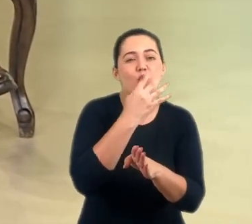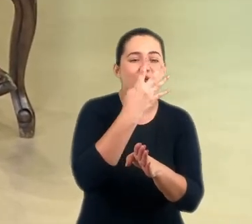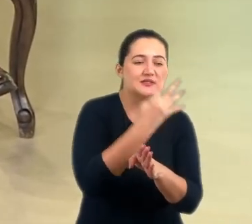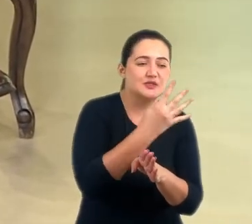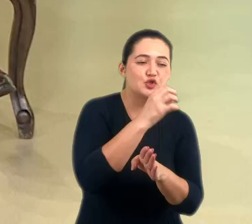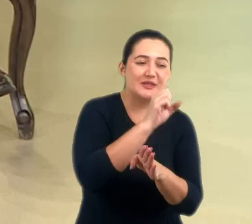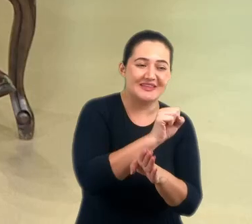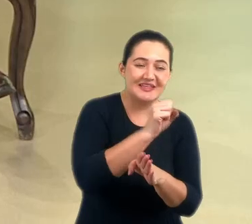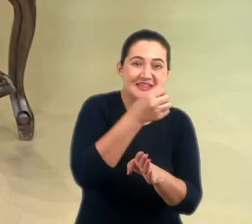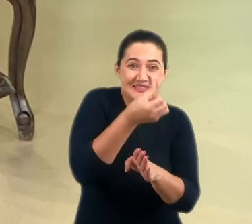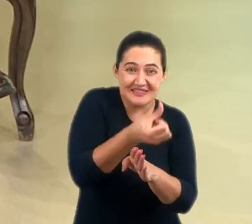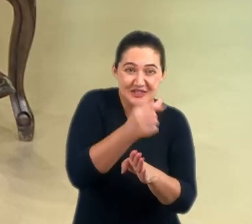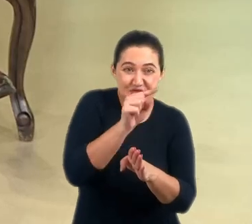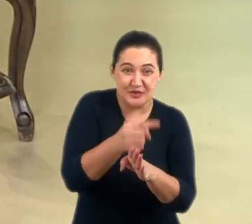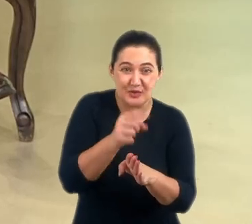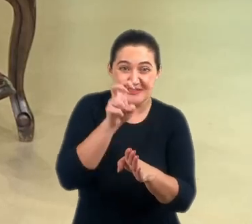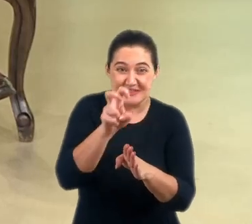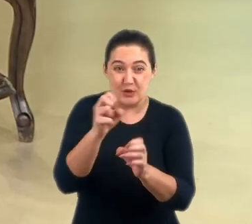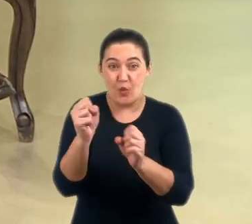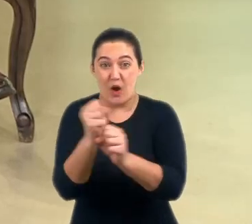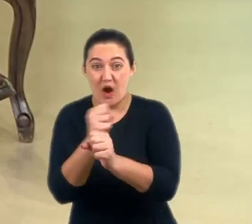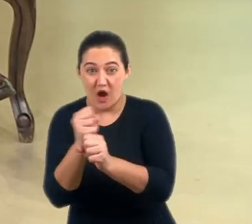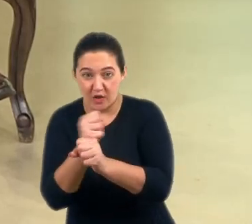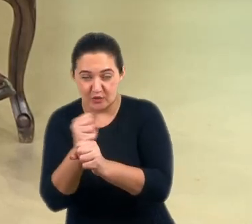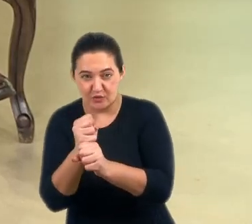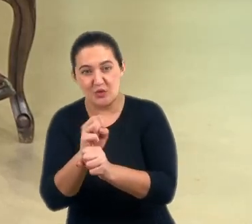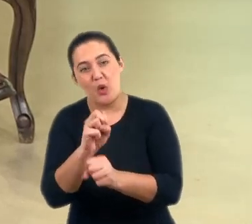486,5 anos, ou de maneira mais precisa,